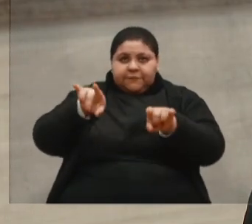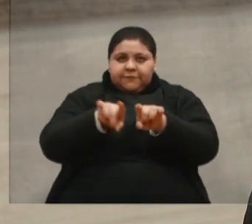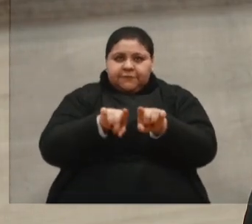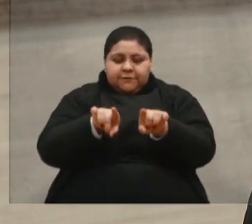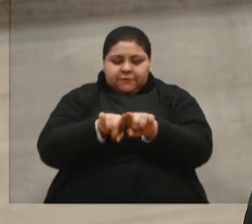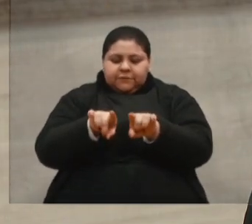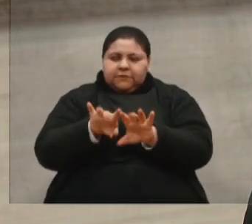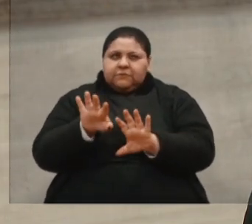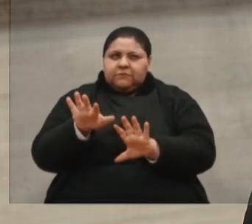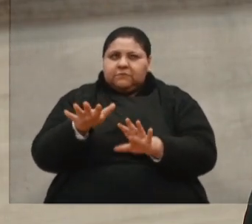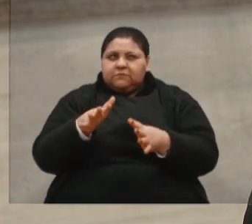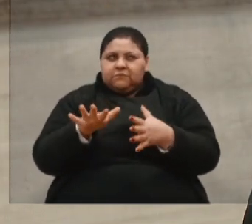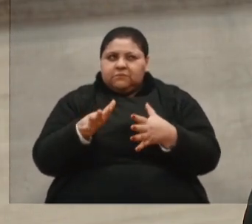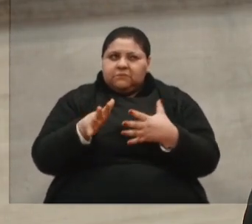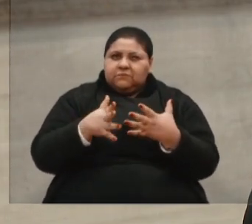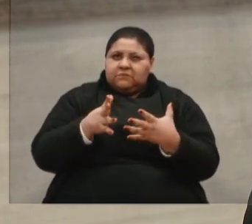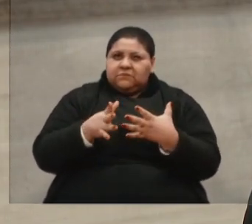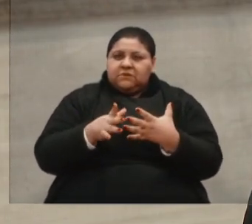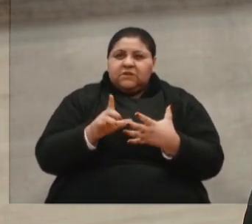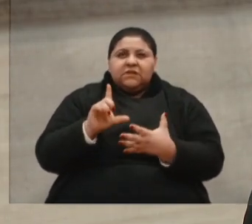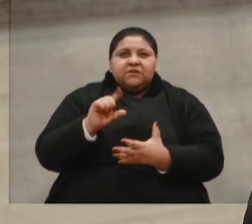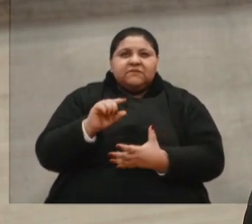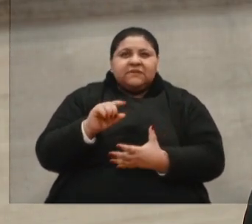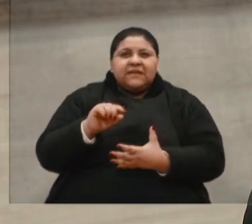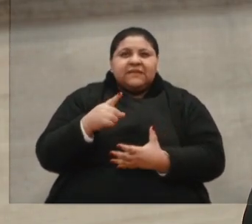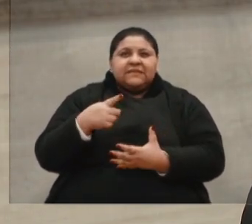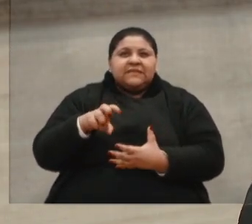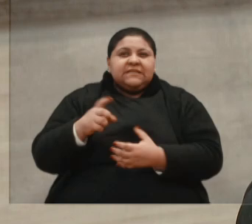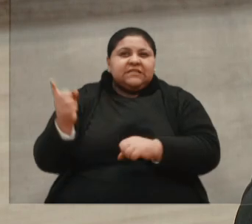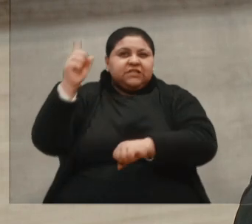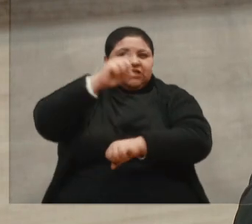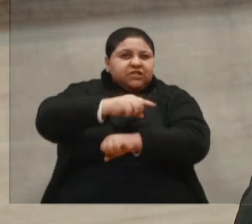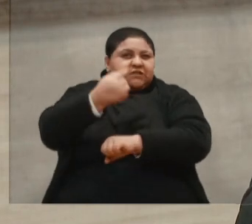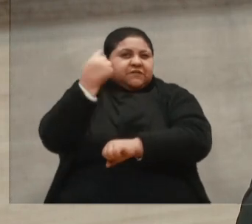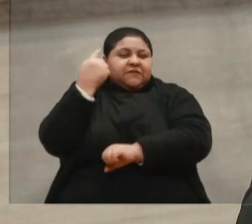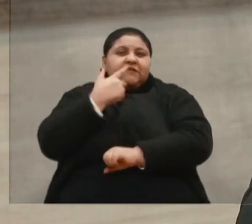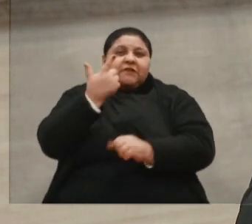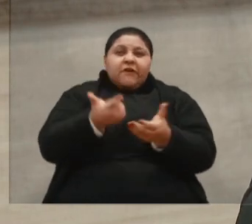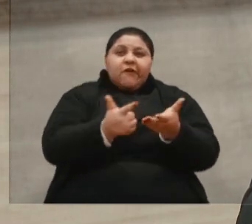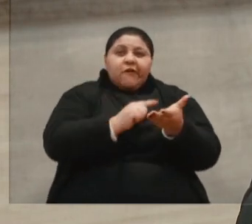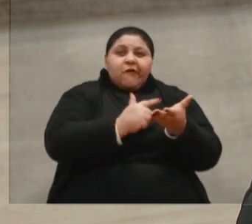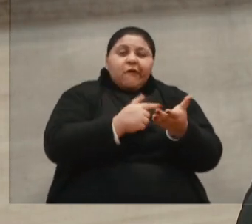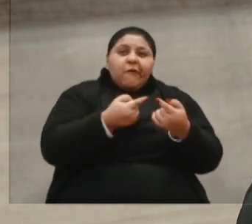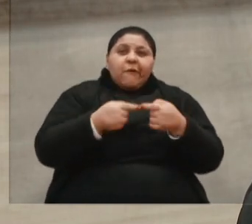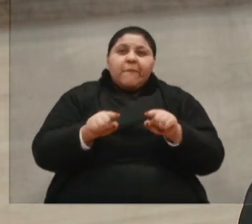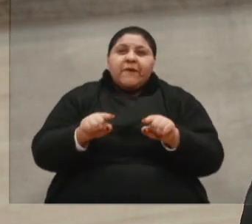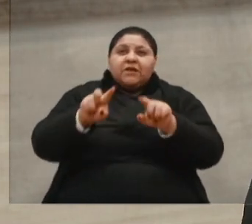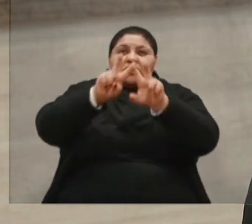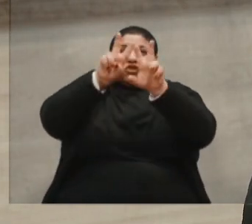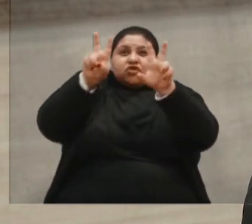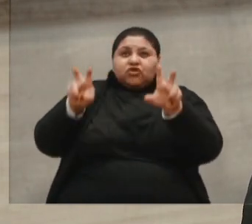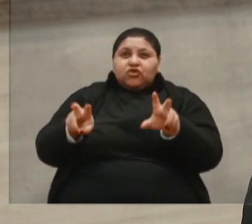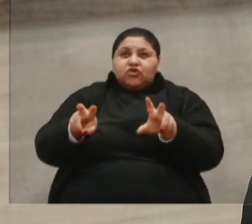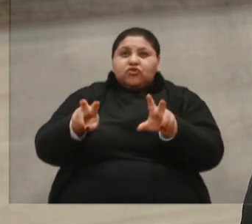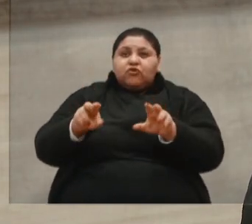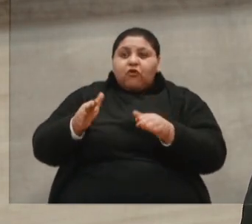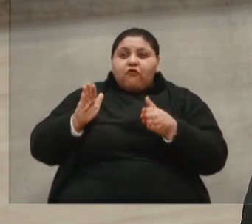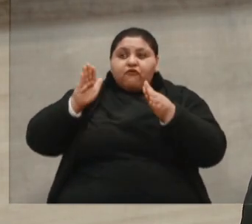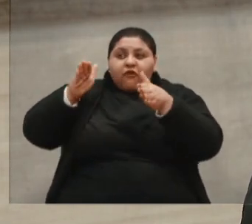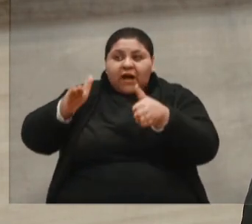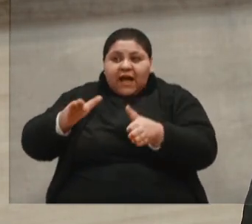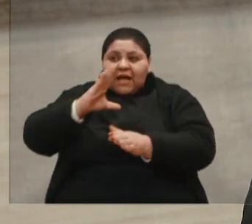uma psicóloga também, faz em torno de uns 10, 15 dias, Uhum. que trouxe um livro, mas aí com uma